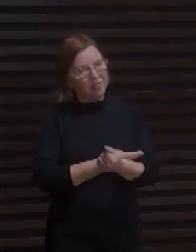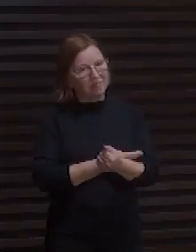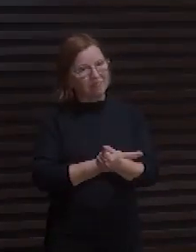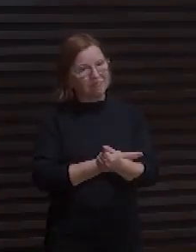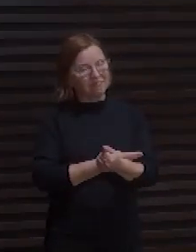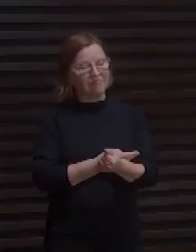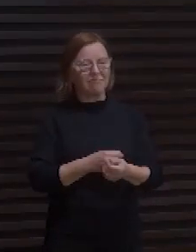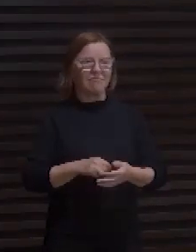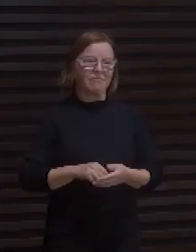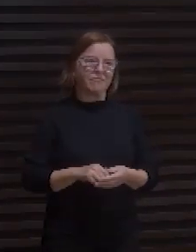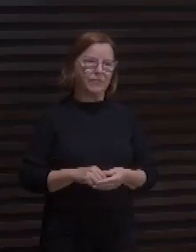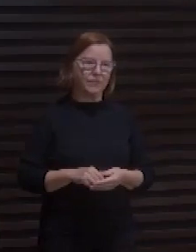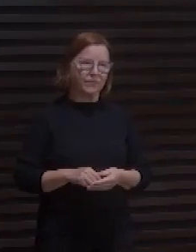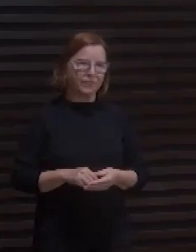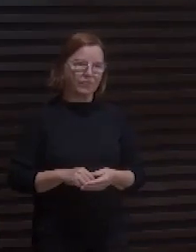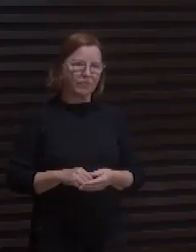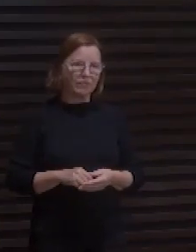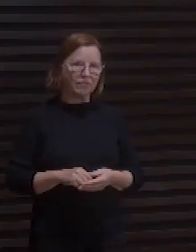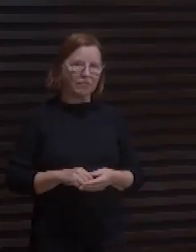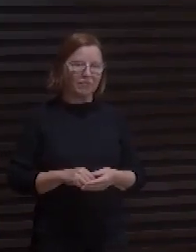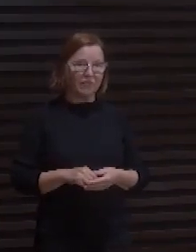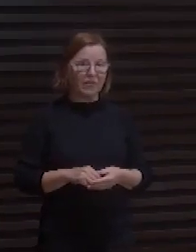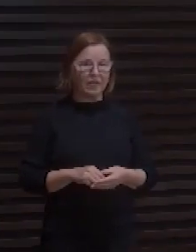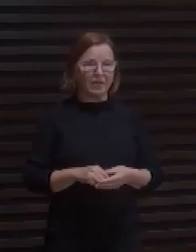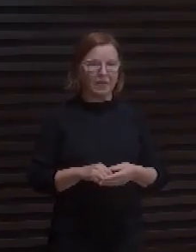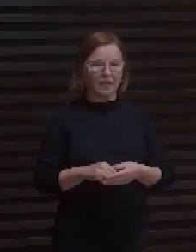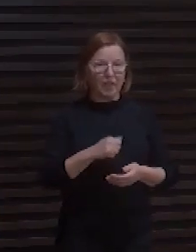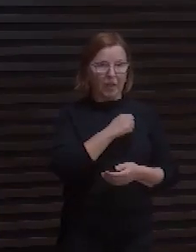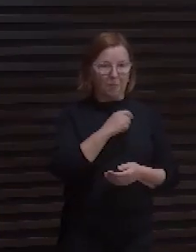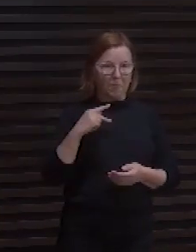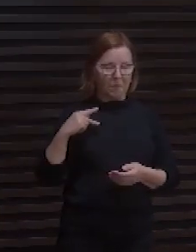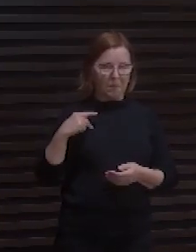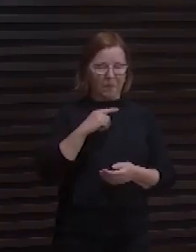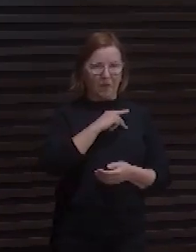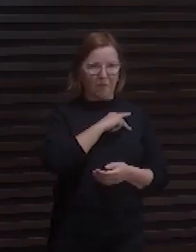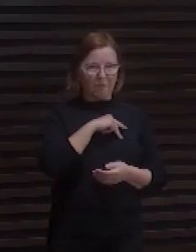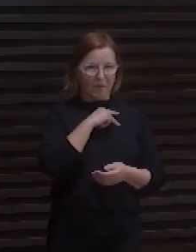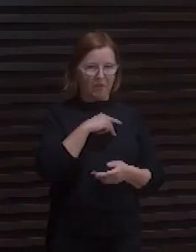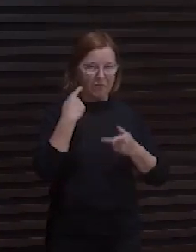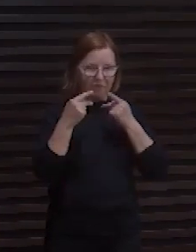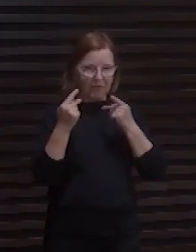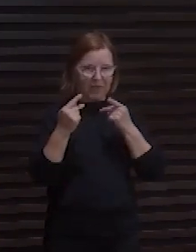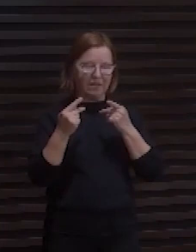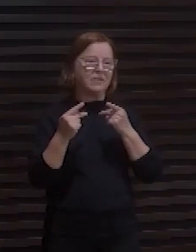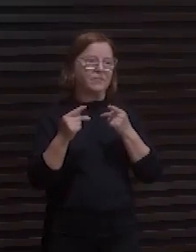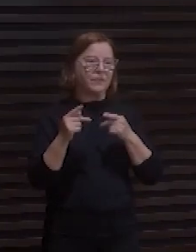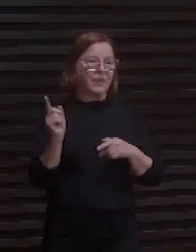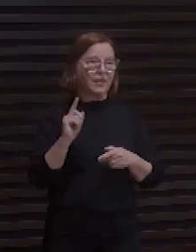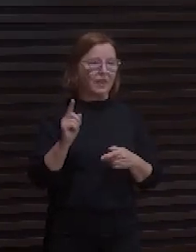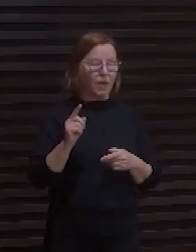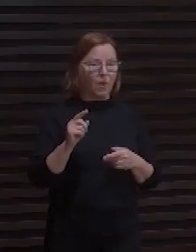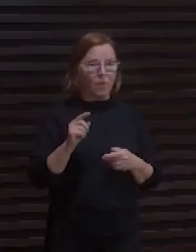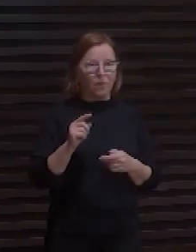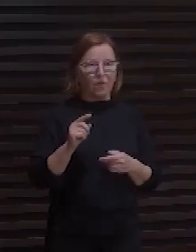aion. Então, voltando aqui ao texto, o apóstolo é taxativo no sentido de não vivermos segundo os